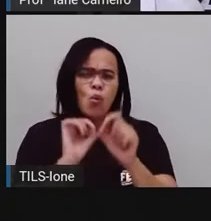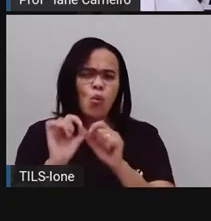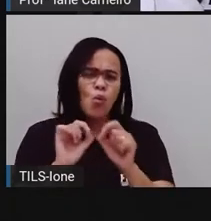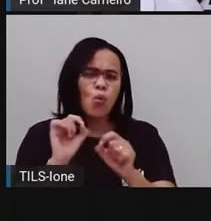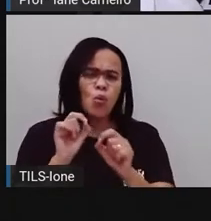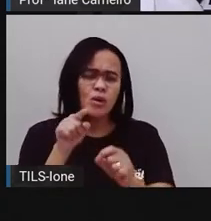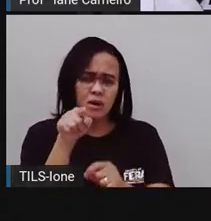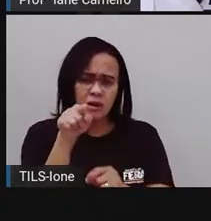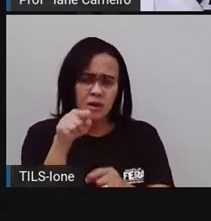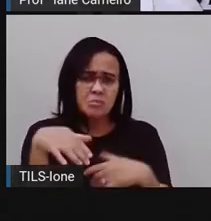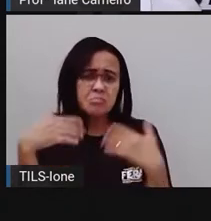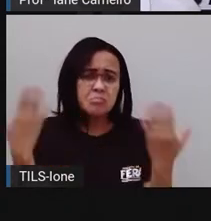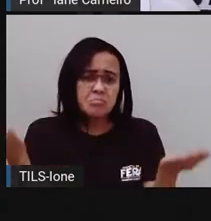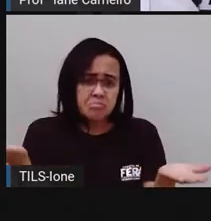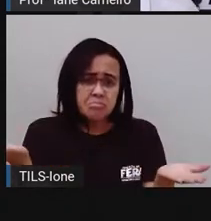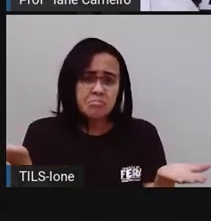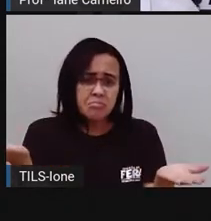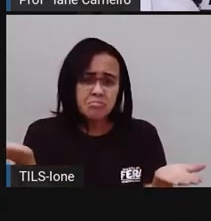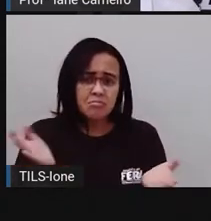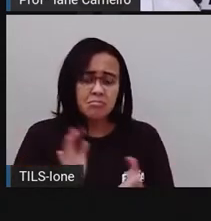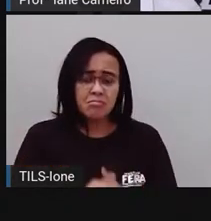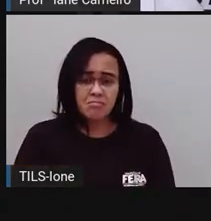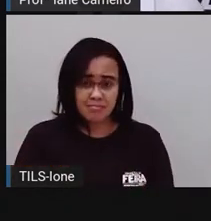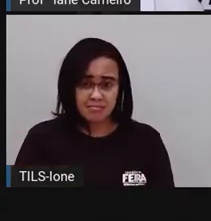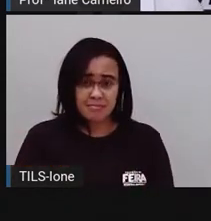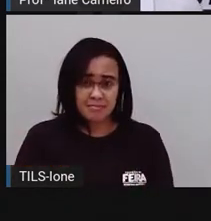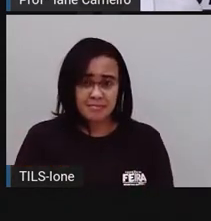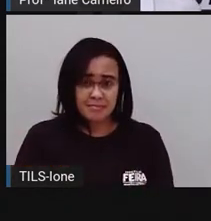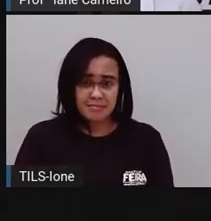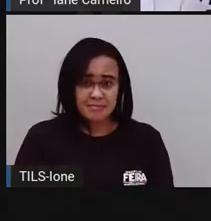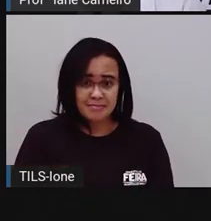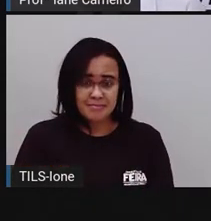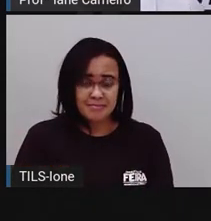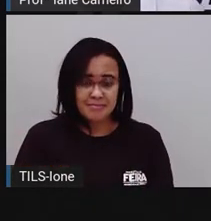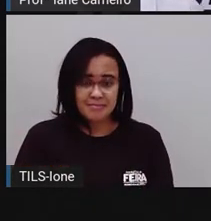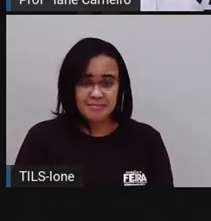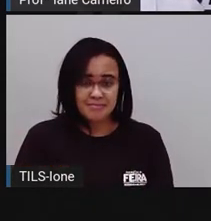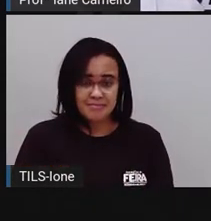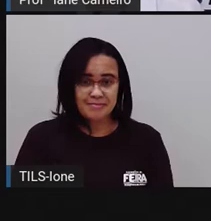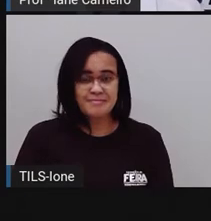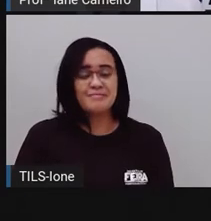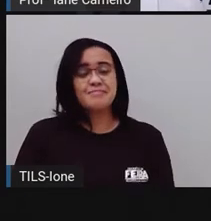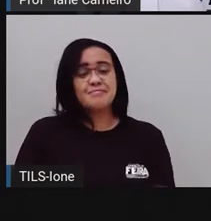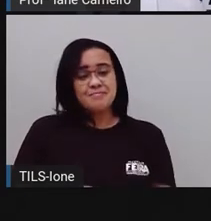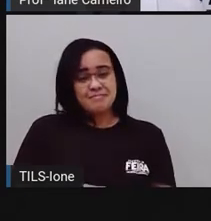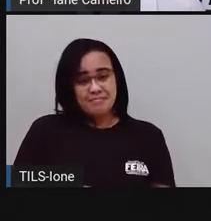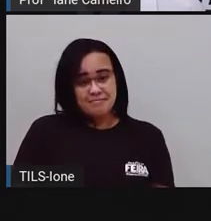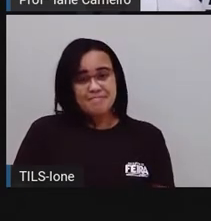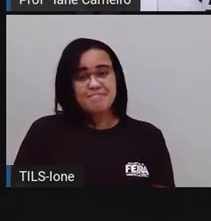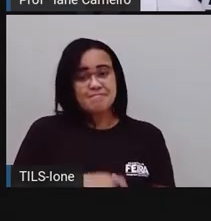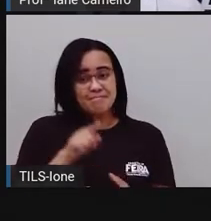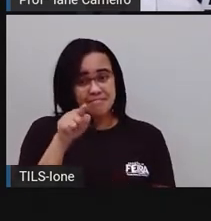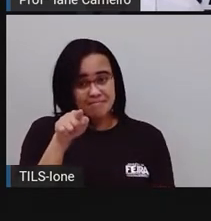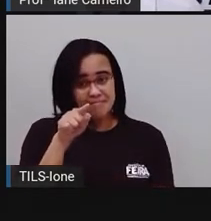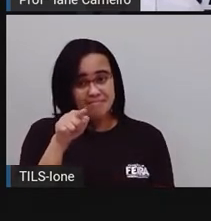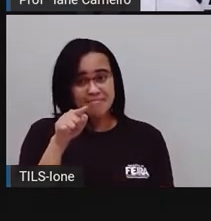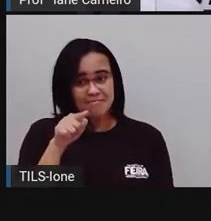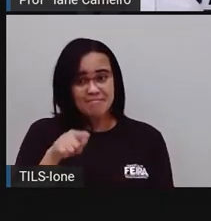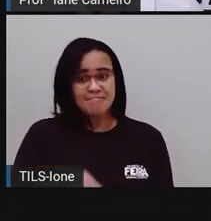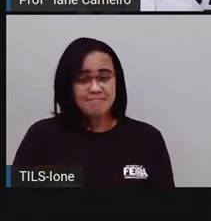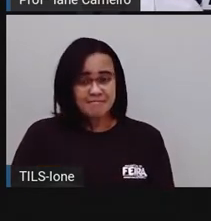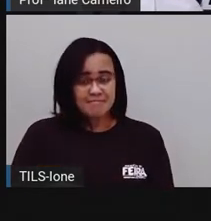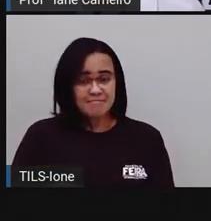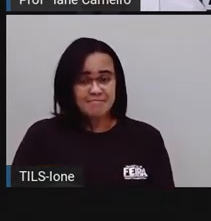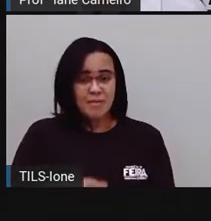o